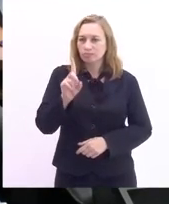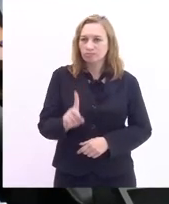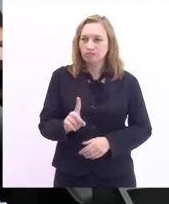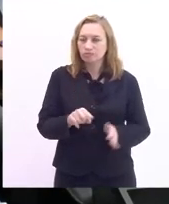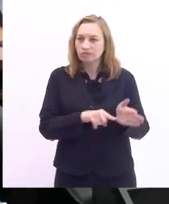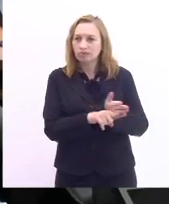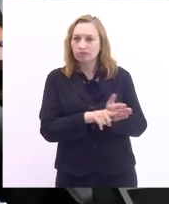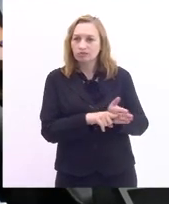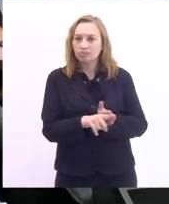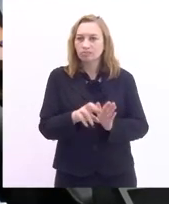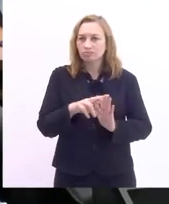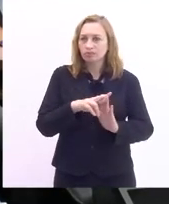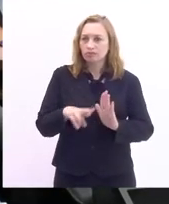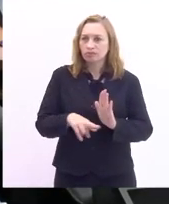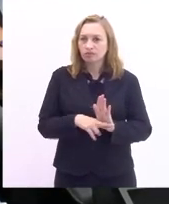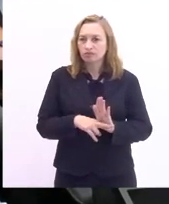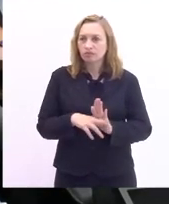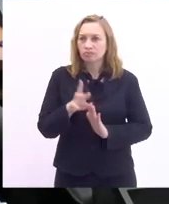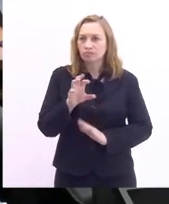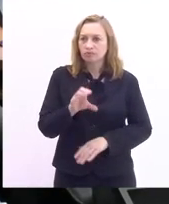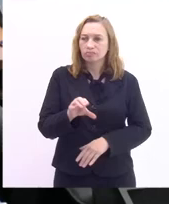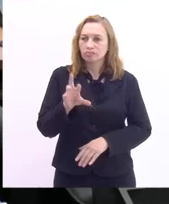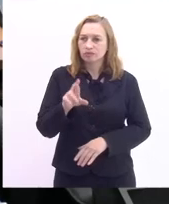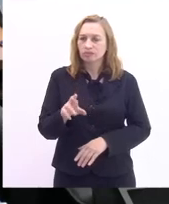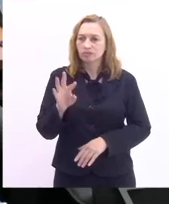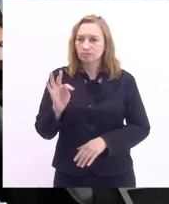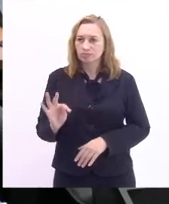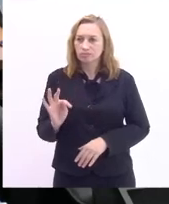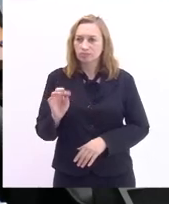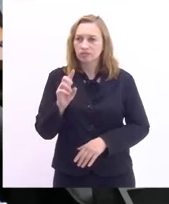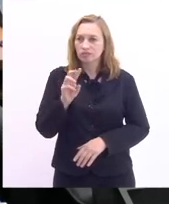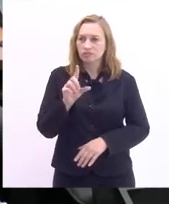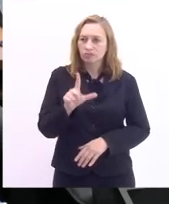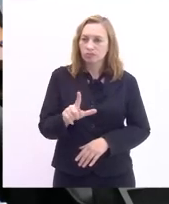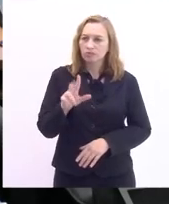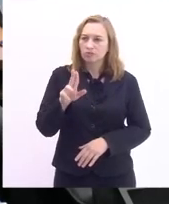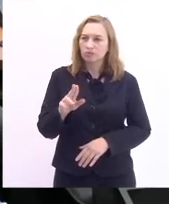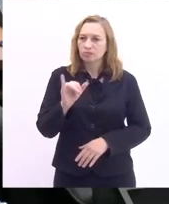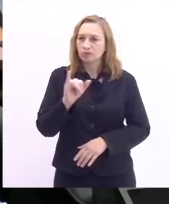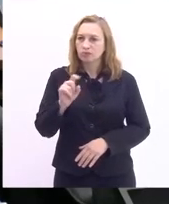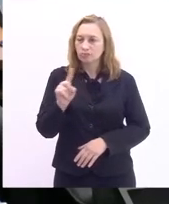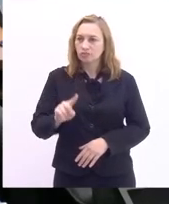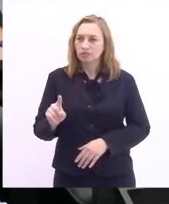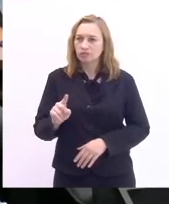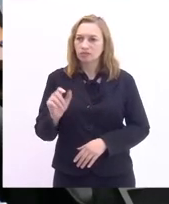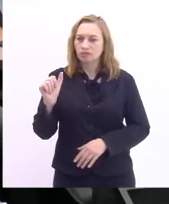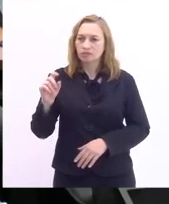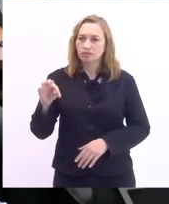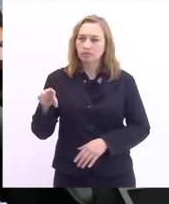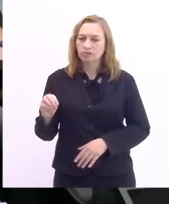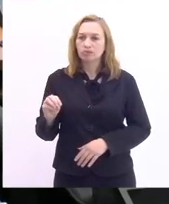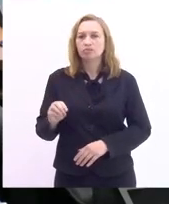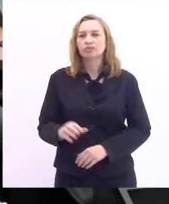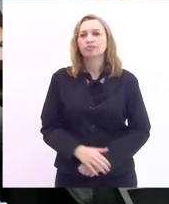de fiscalização e normas eleito do crp-rj Luiz Antonio Soares da Rocha